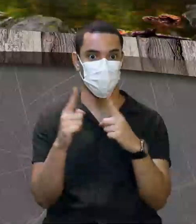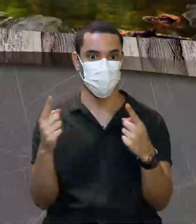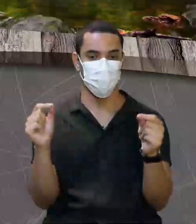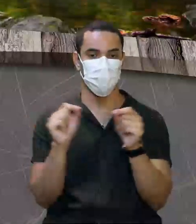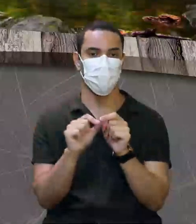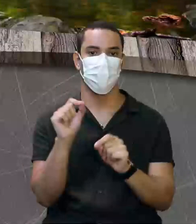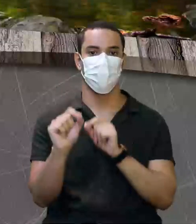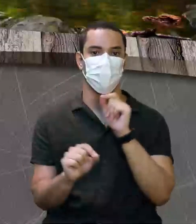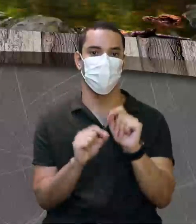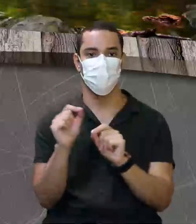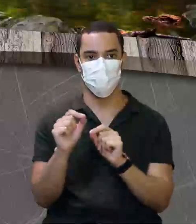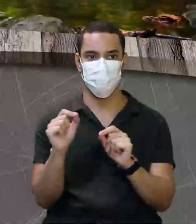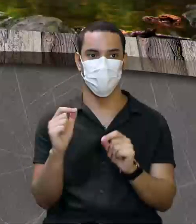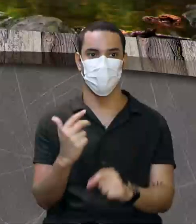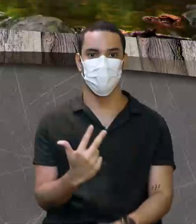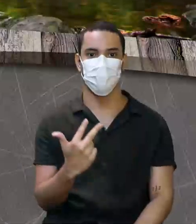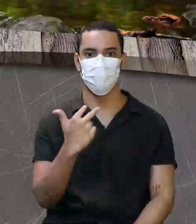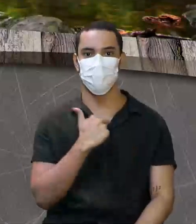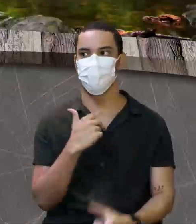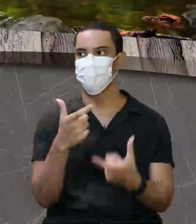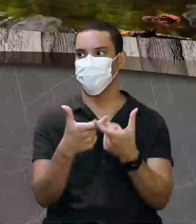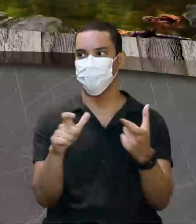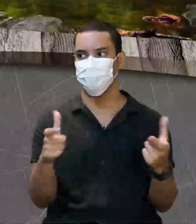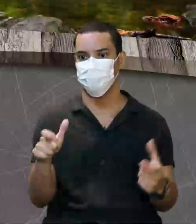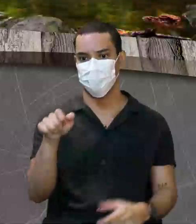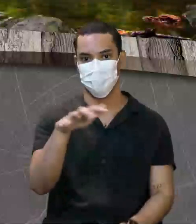fizeram com que eles ocupassem maior